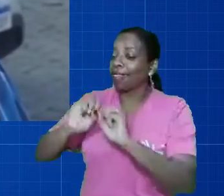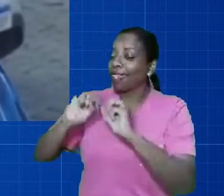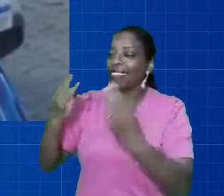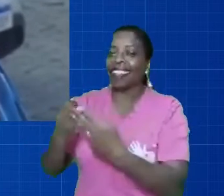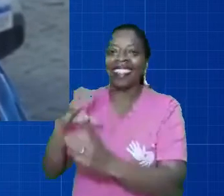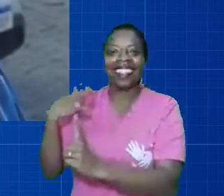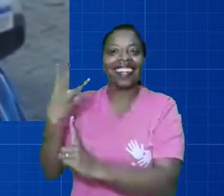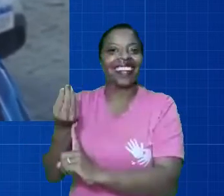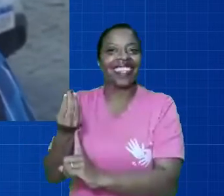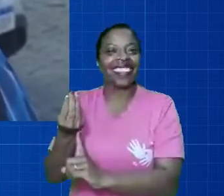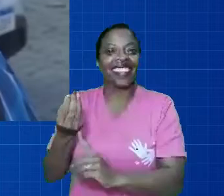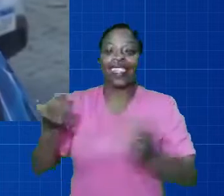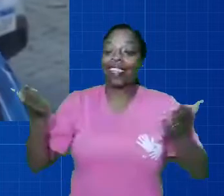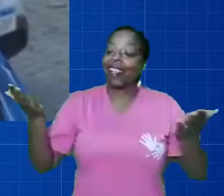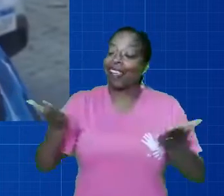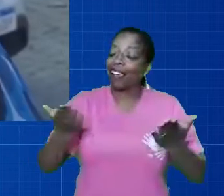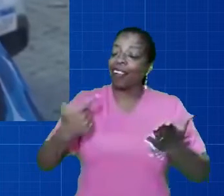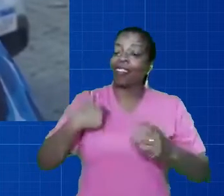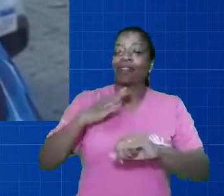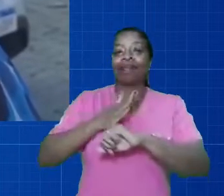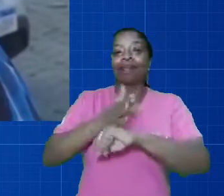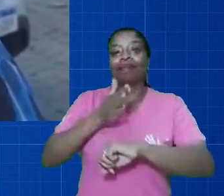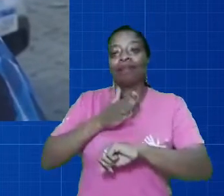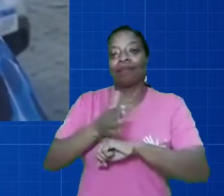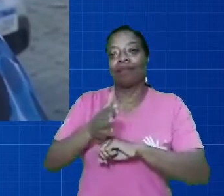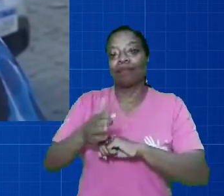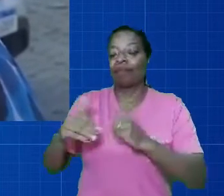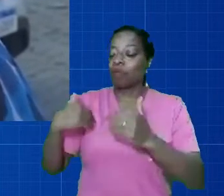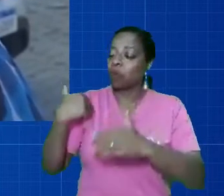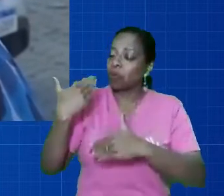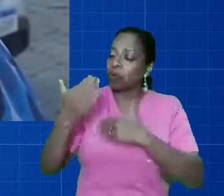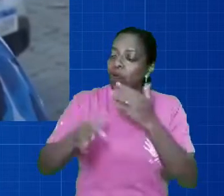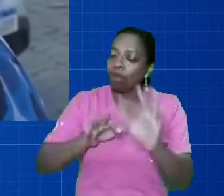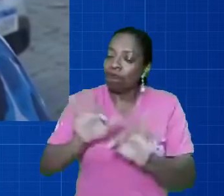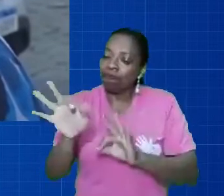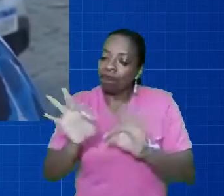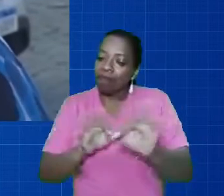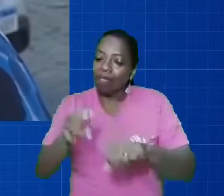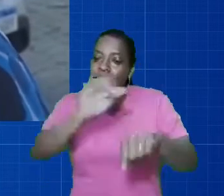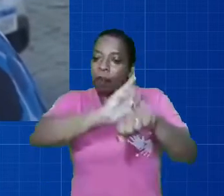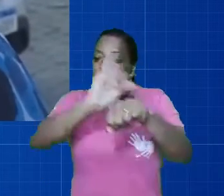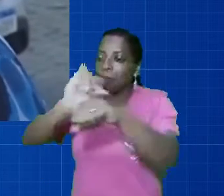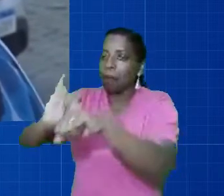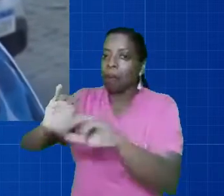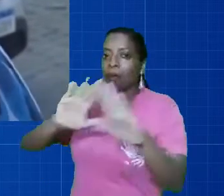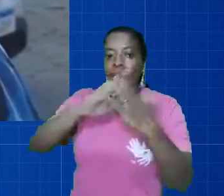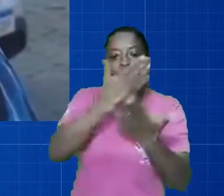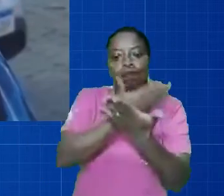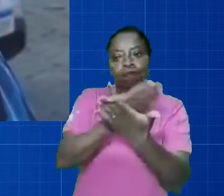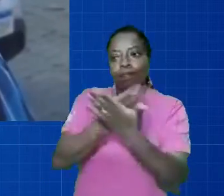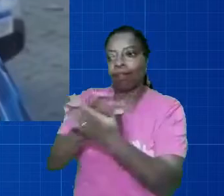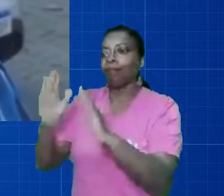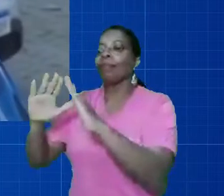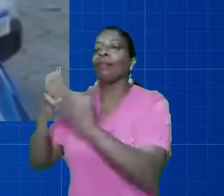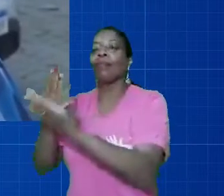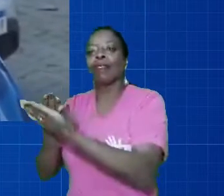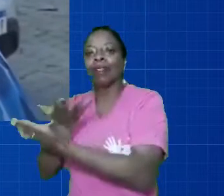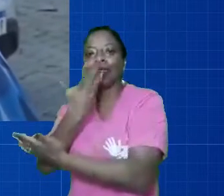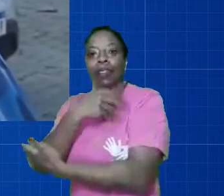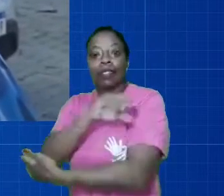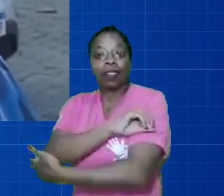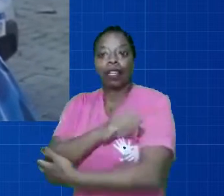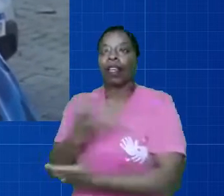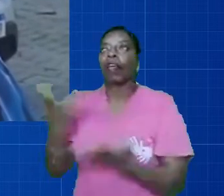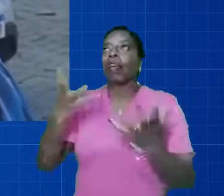pude participar dessa reestruturação desses polos que hoje a gente espera assim que só amplie, que só se estenda, e